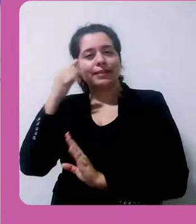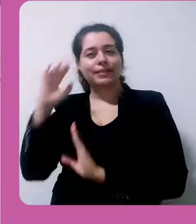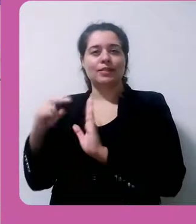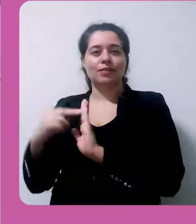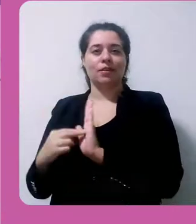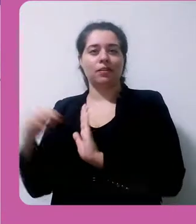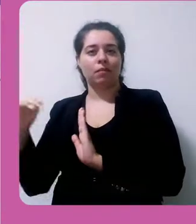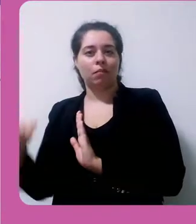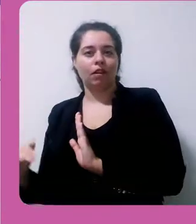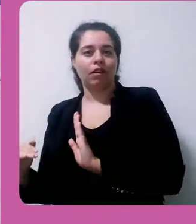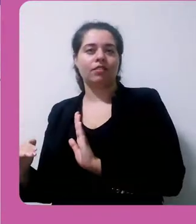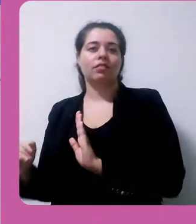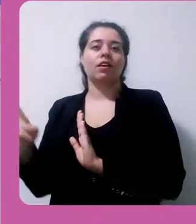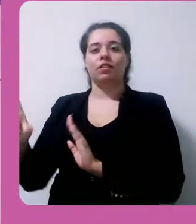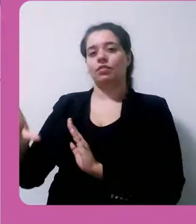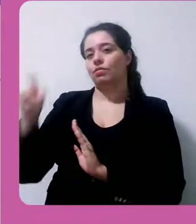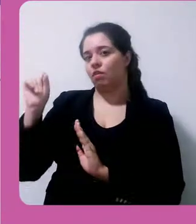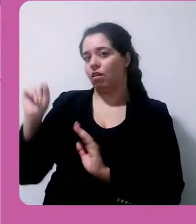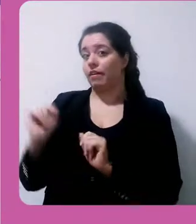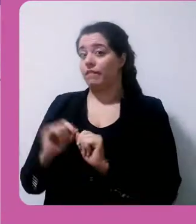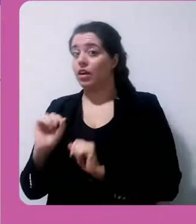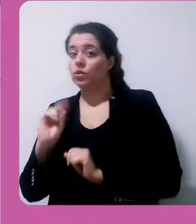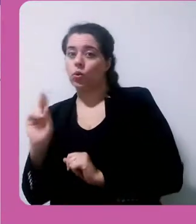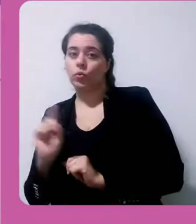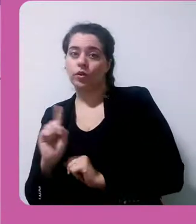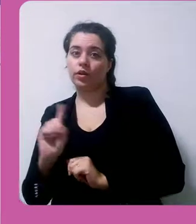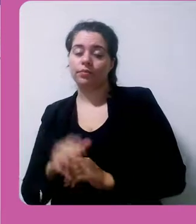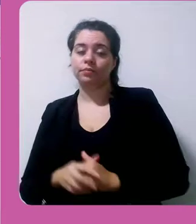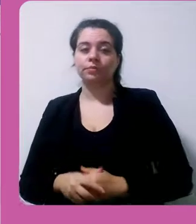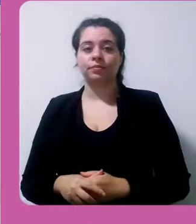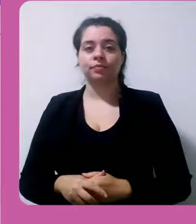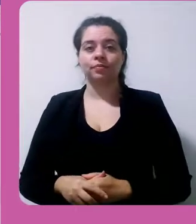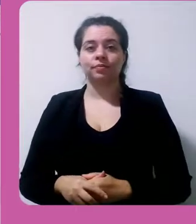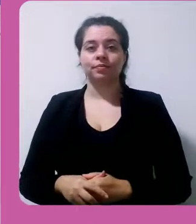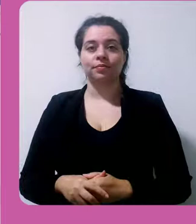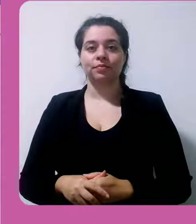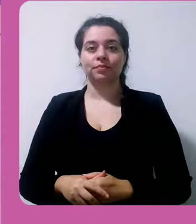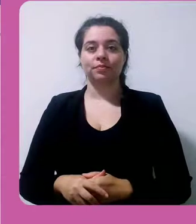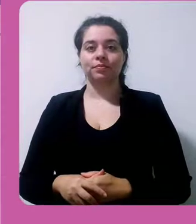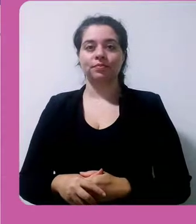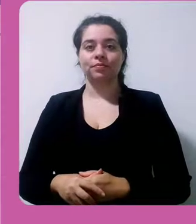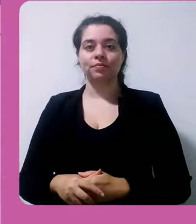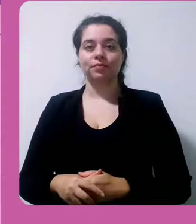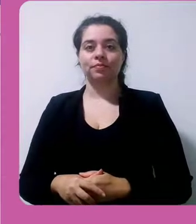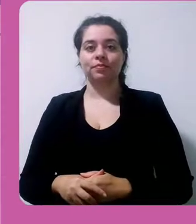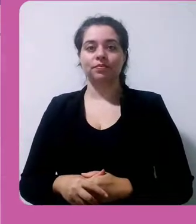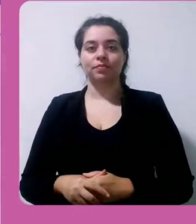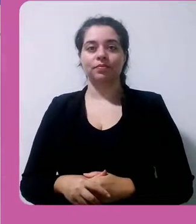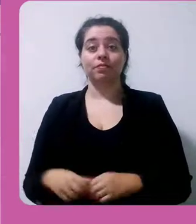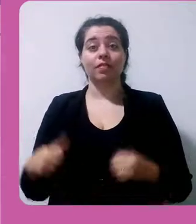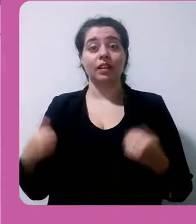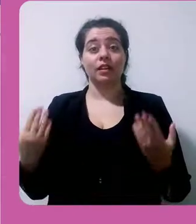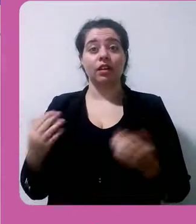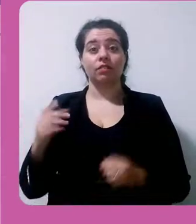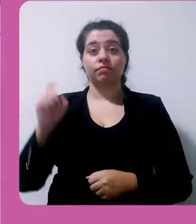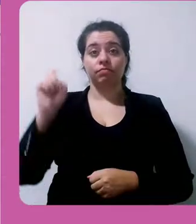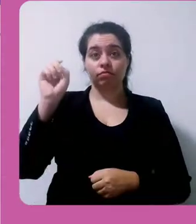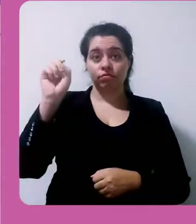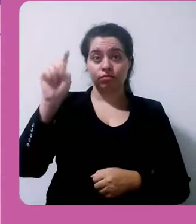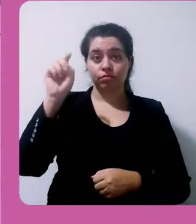optar por não ir fazer a recuperação. Tá? Bom, então eu vou marcar